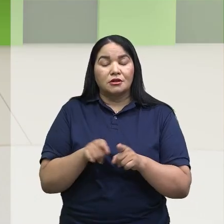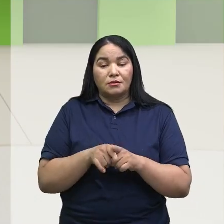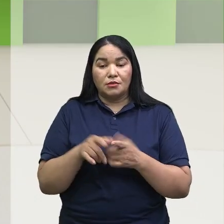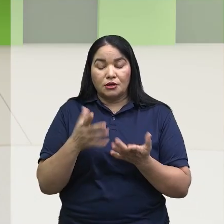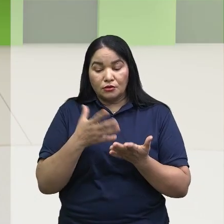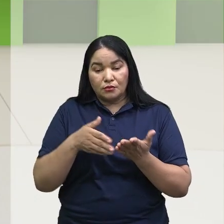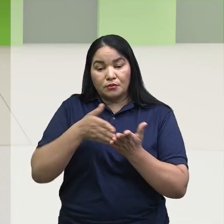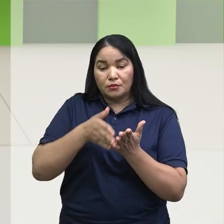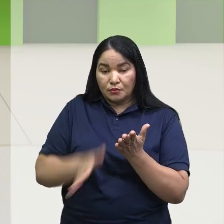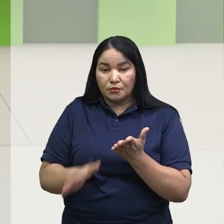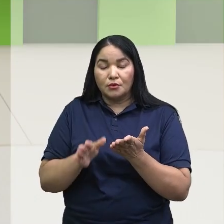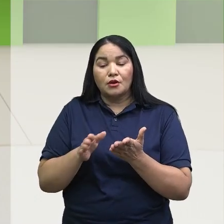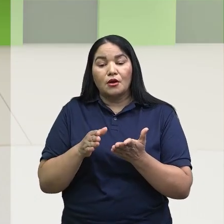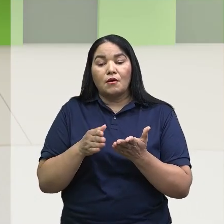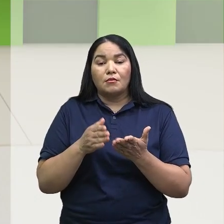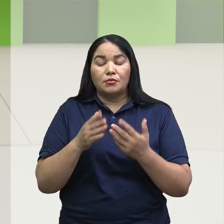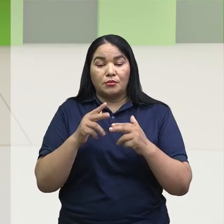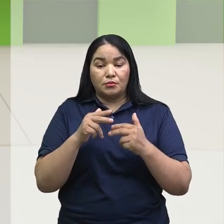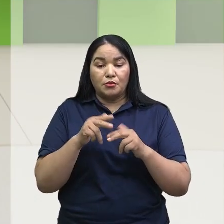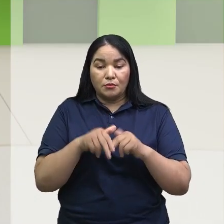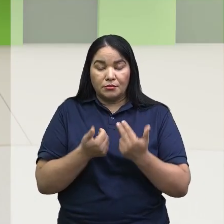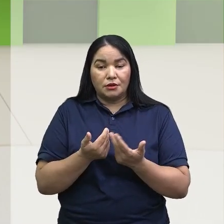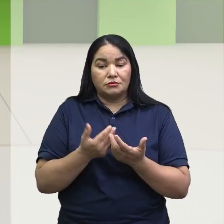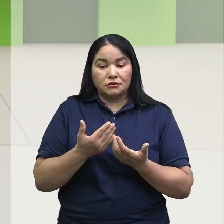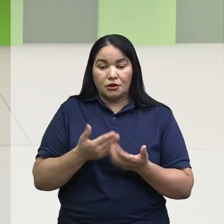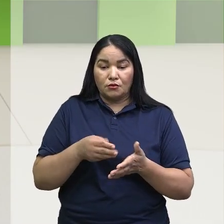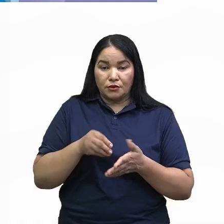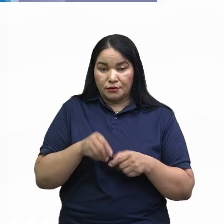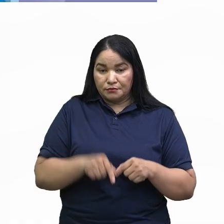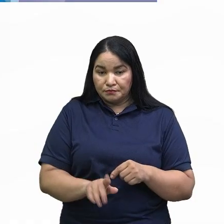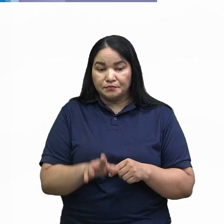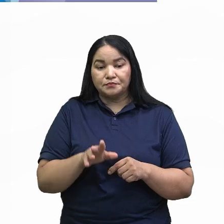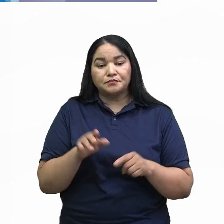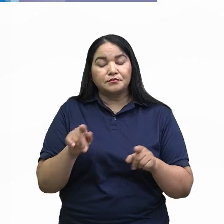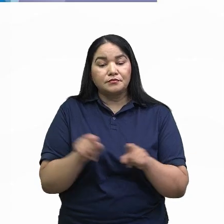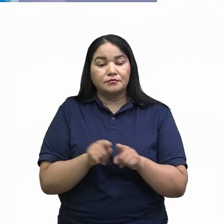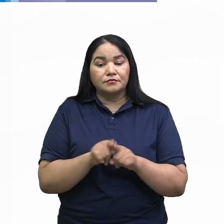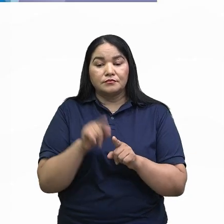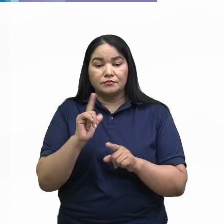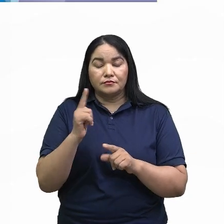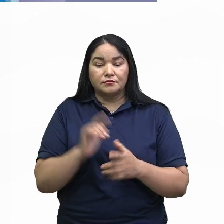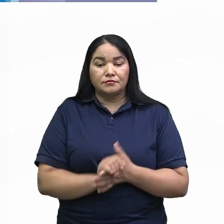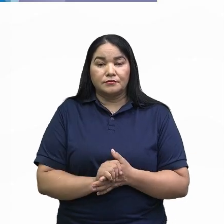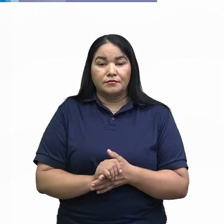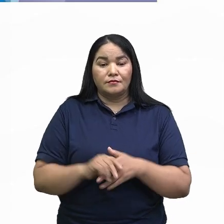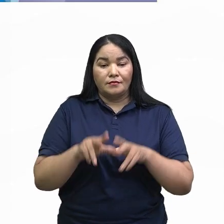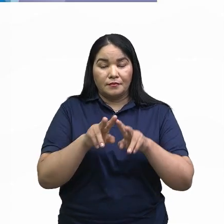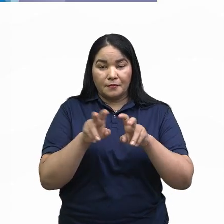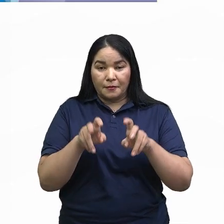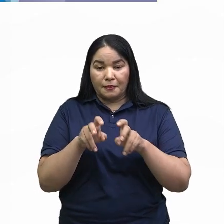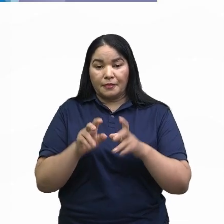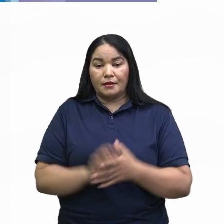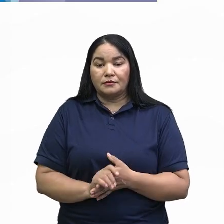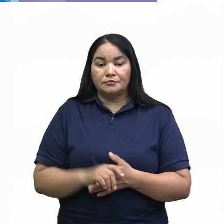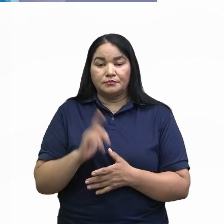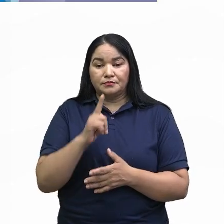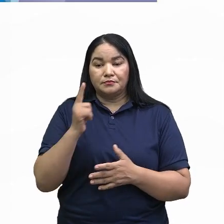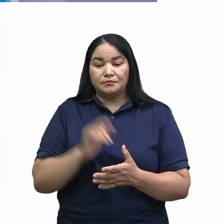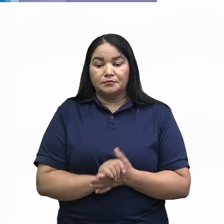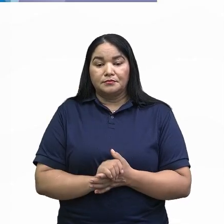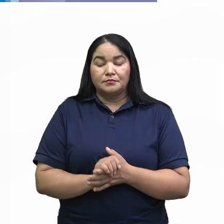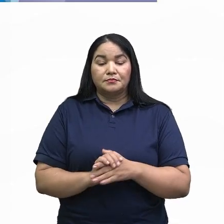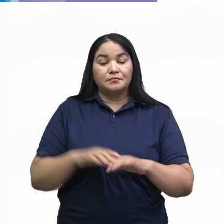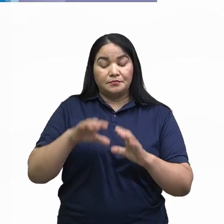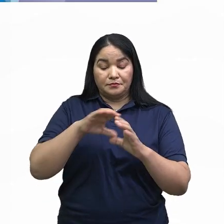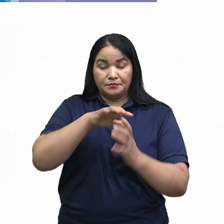também através da urina. Tá certo? Vamos agora observar sobre o efeito estufa natural. Né? Então, a gente